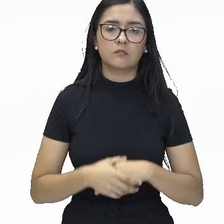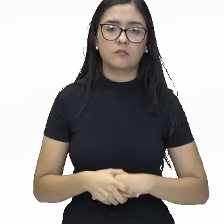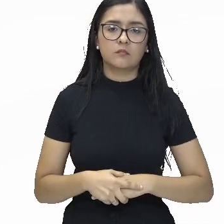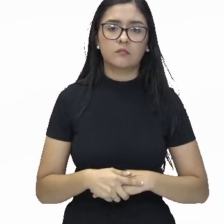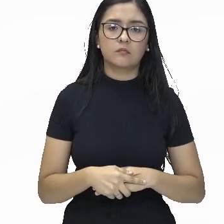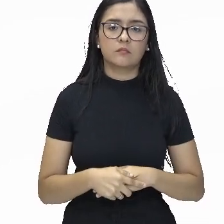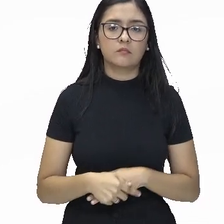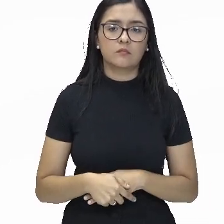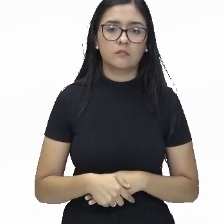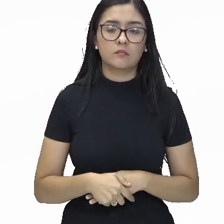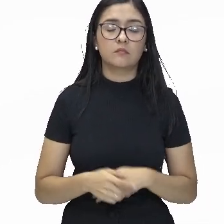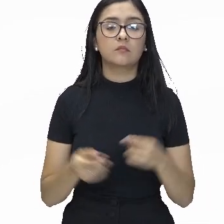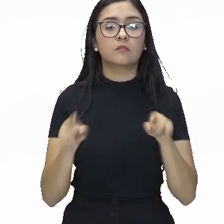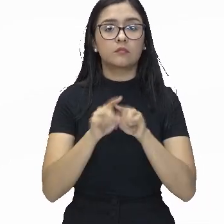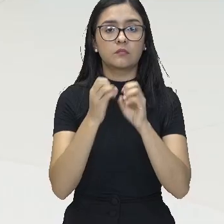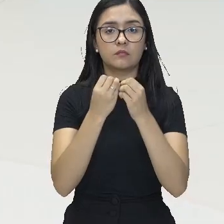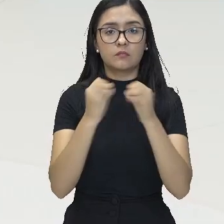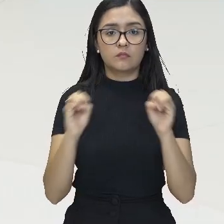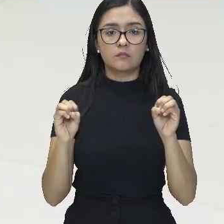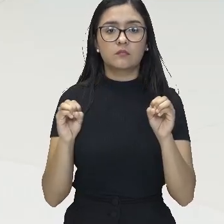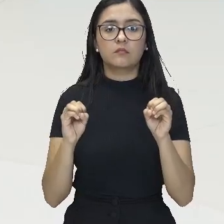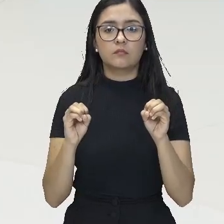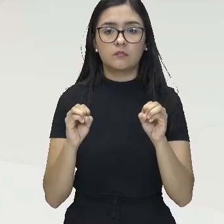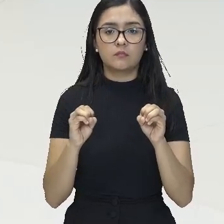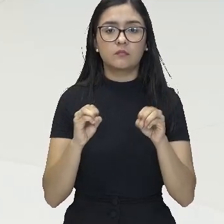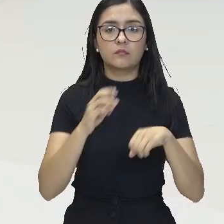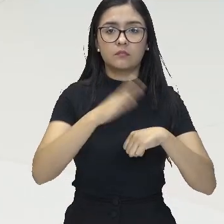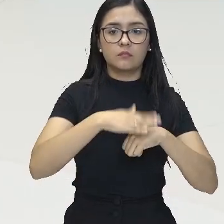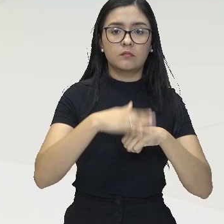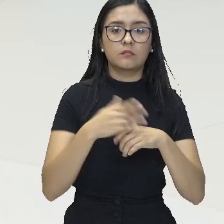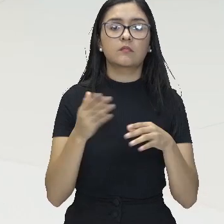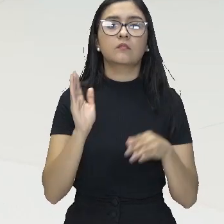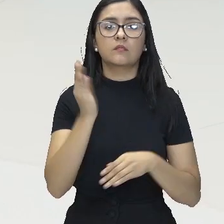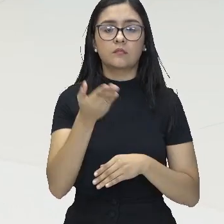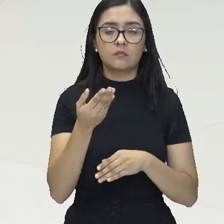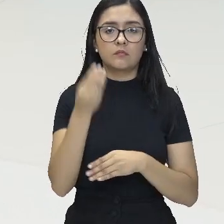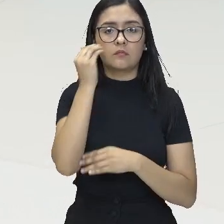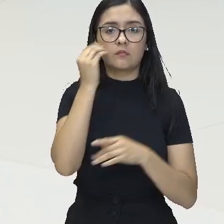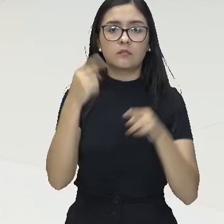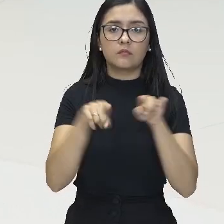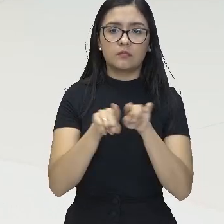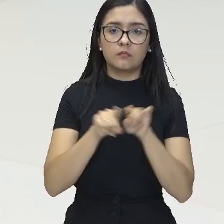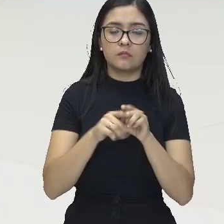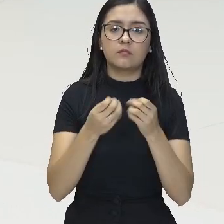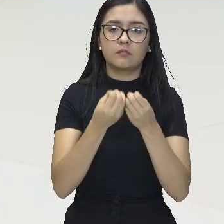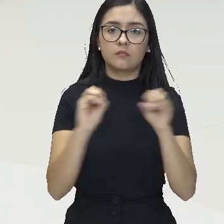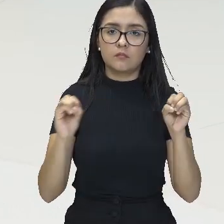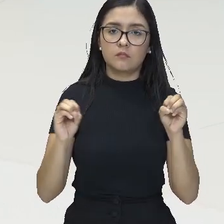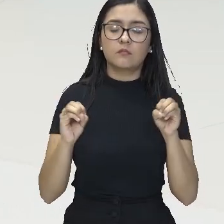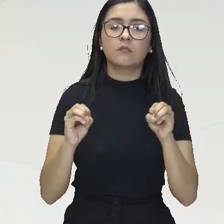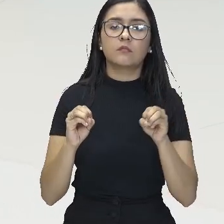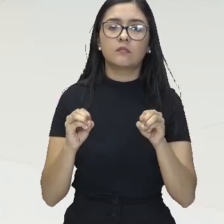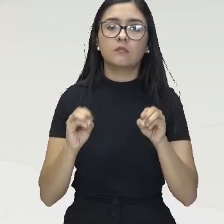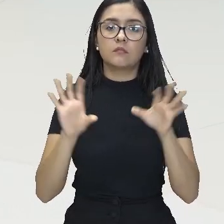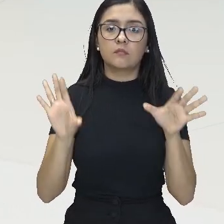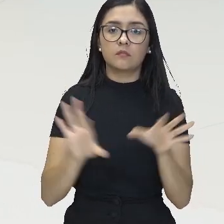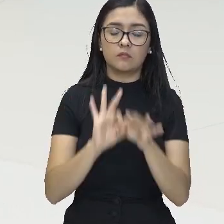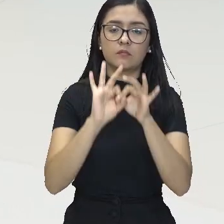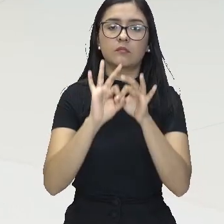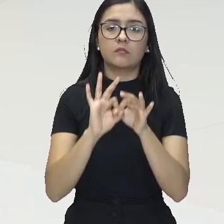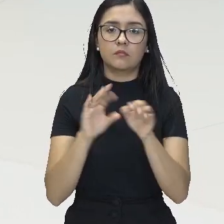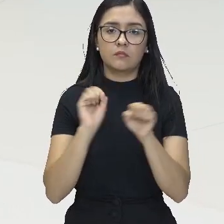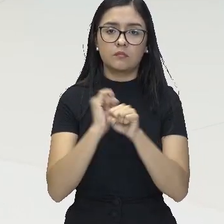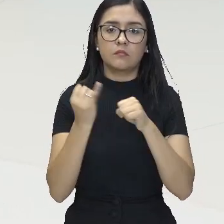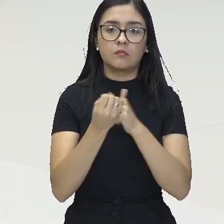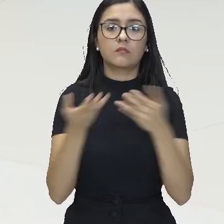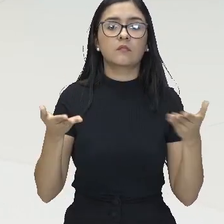A gente viu as orações coordenadas, já vimos as subordinadas, né? E agora